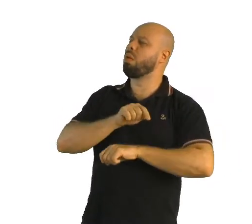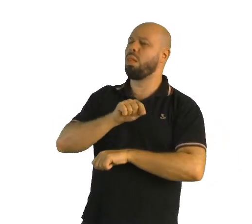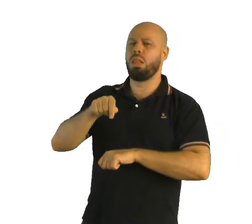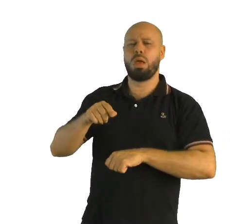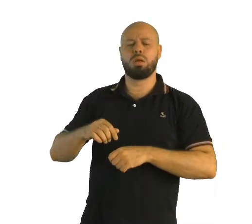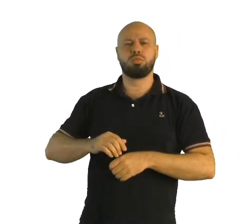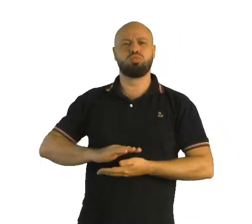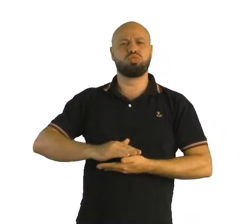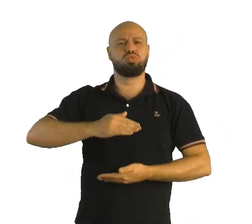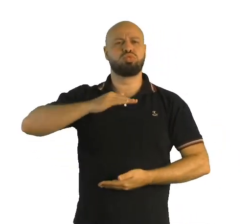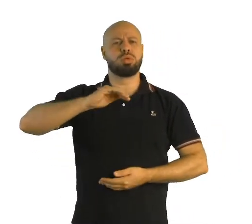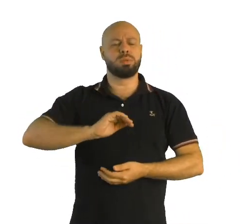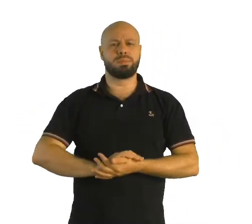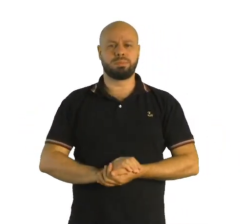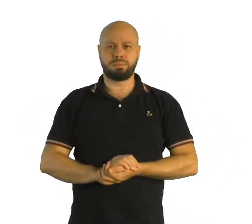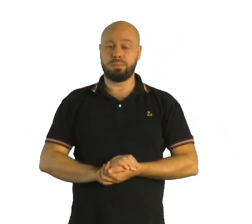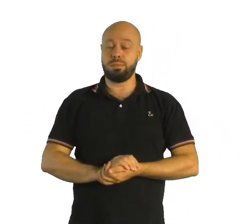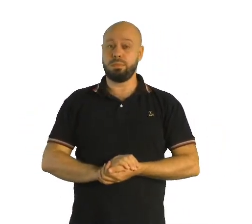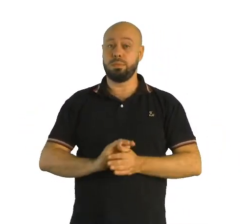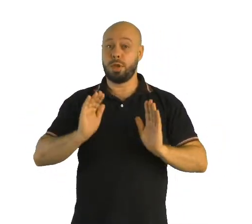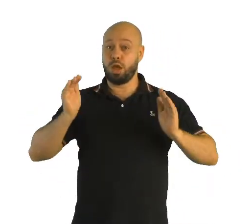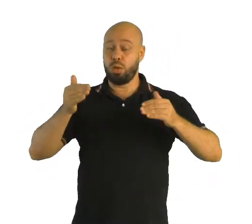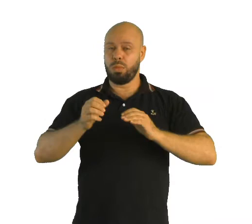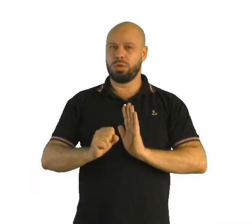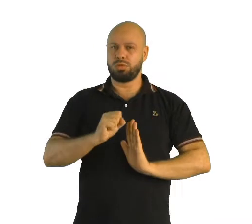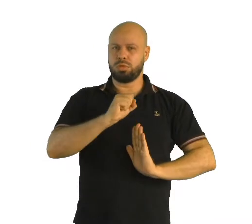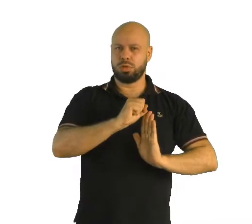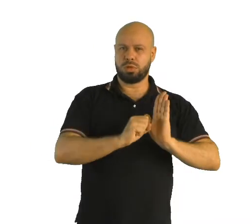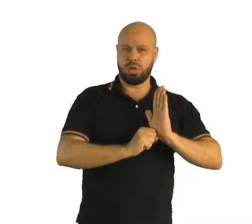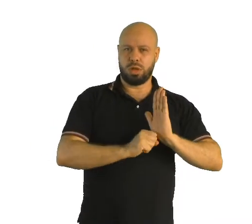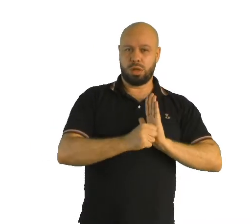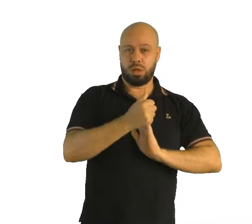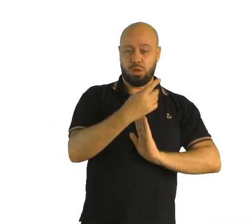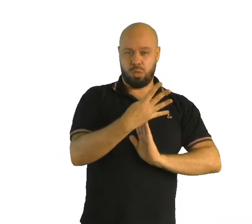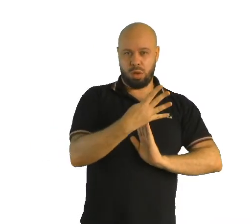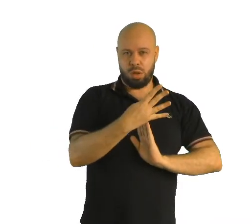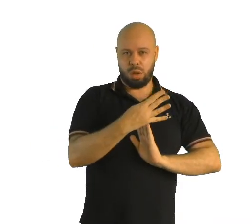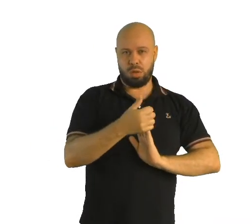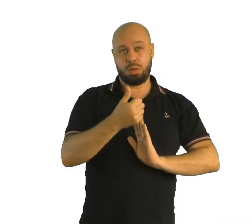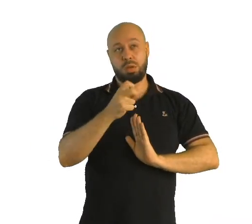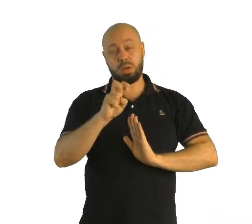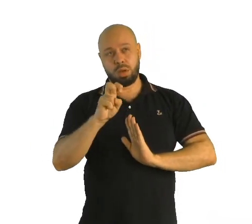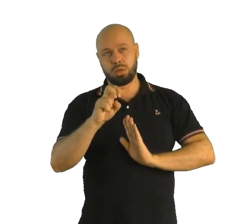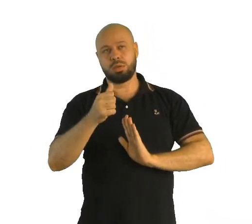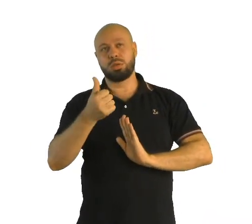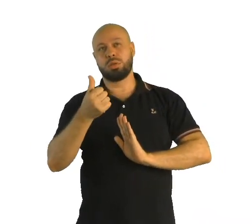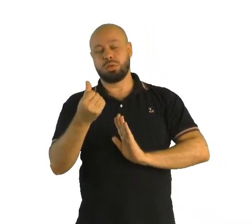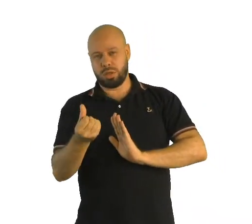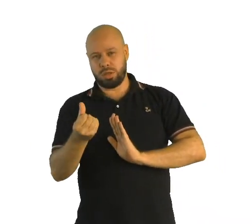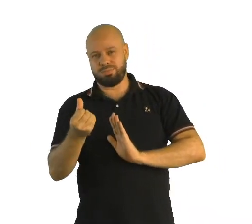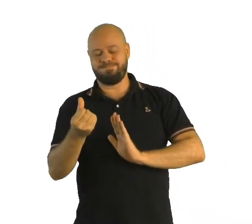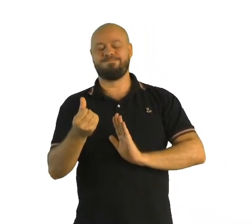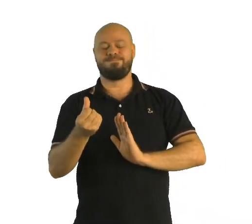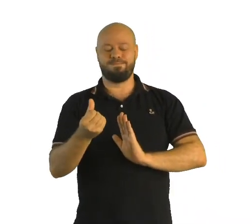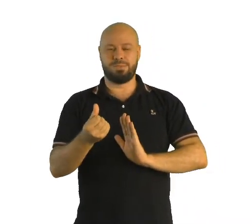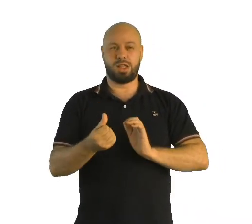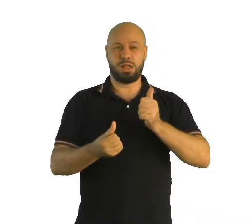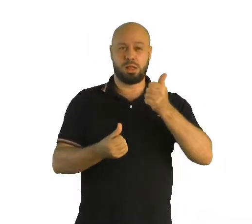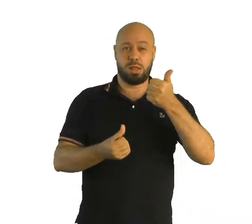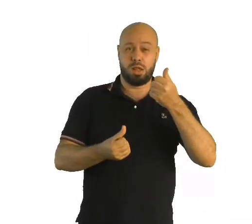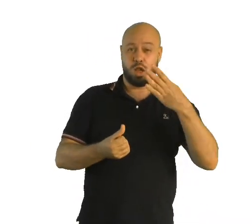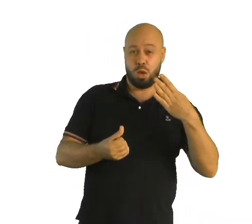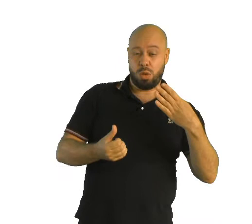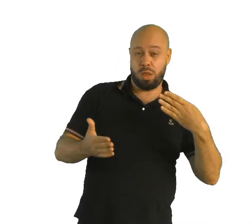Bem, gente, nós devemos destacar os séculos 14, 15 e 16, ou seja, o